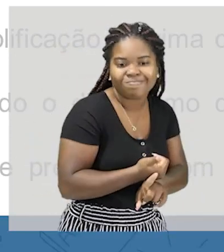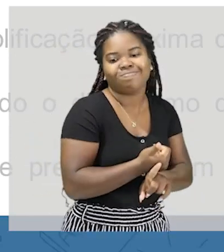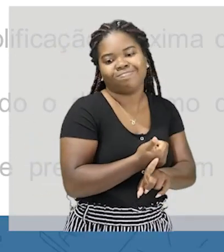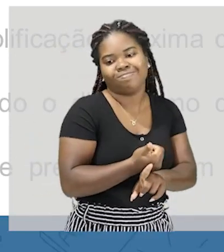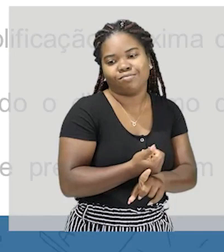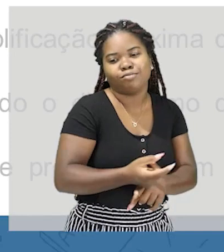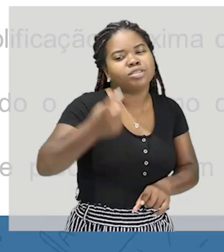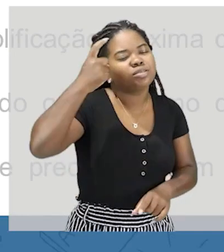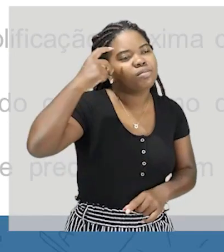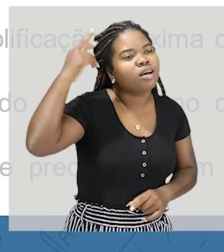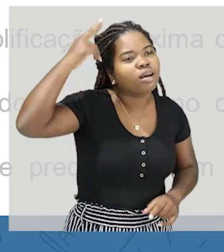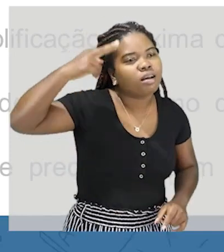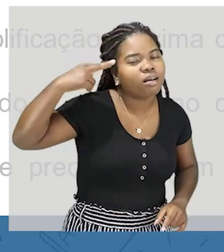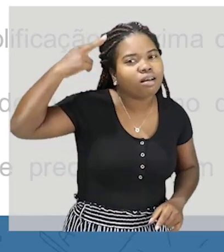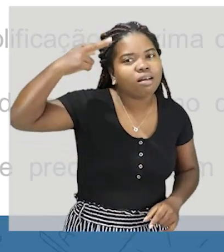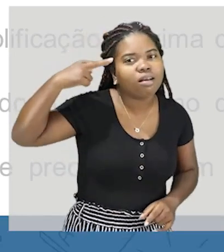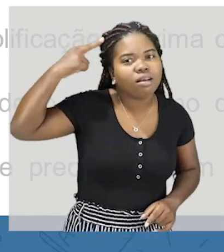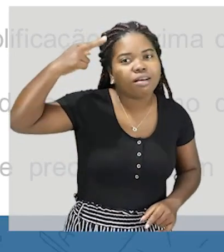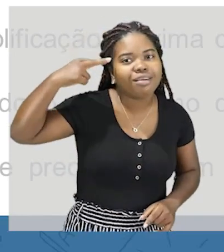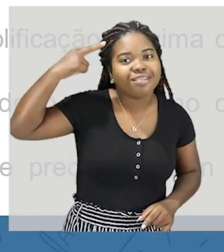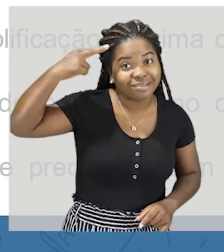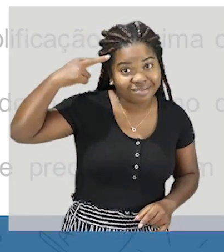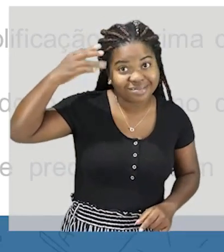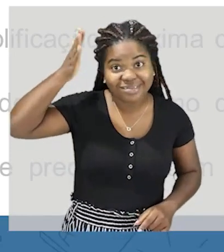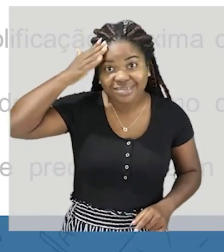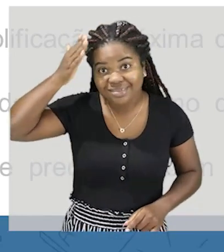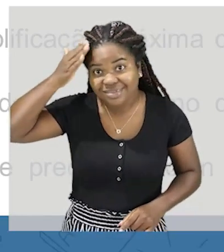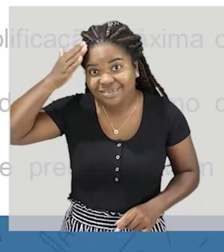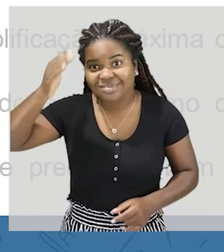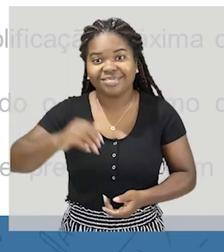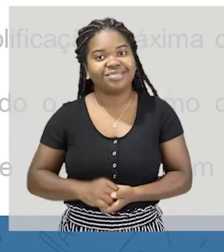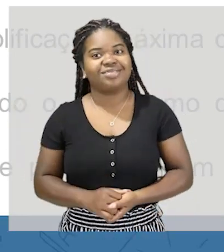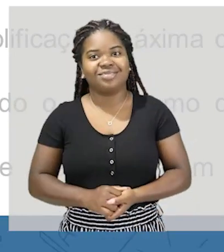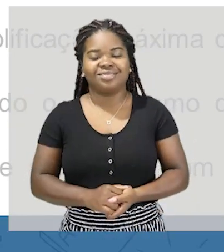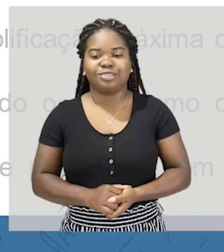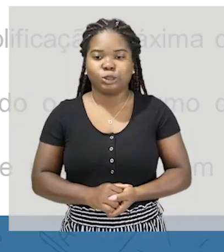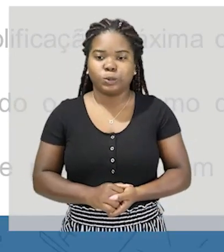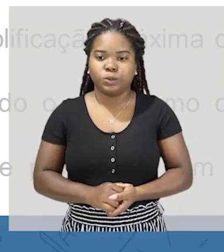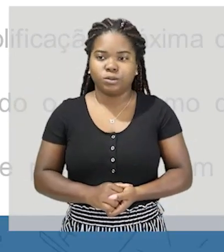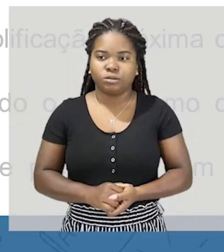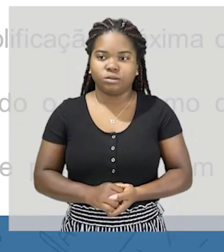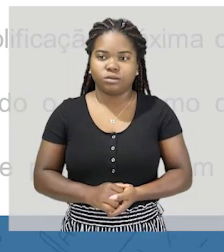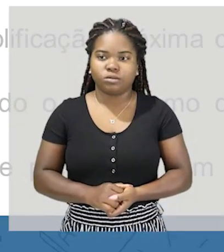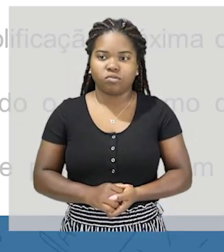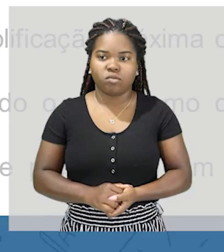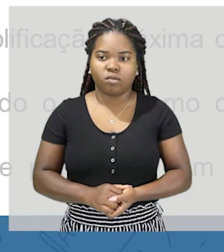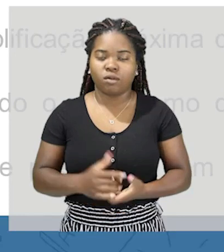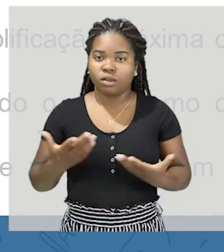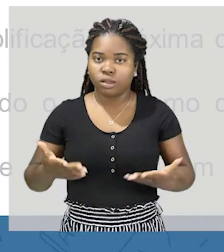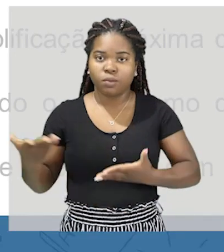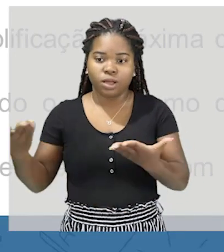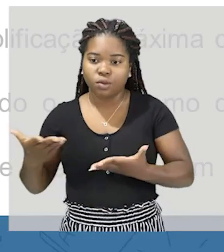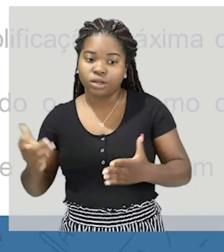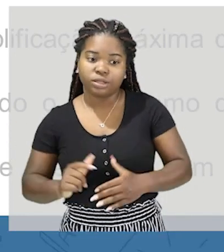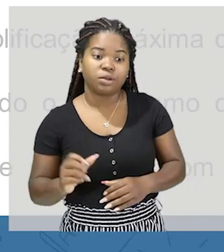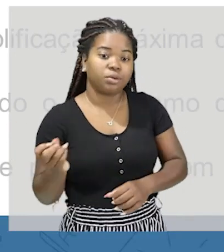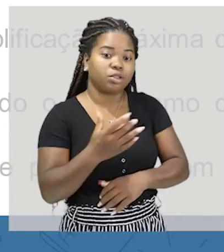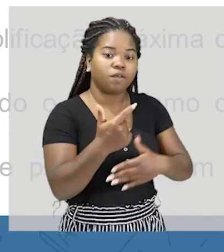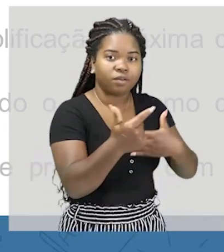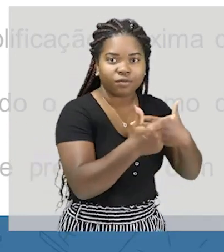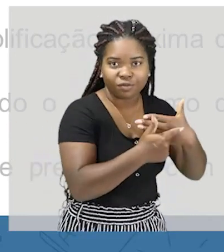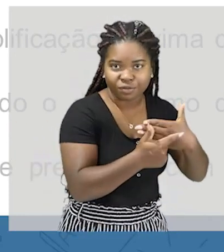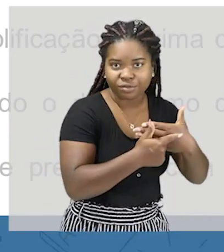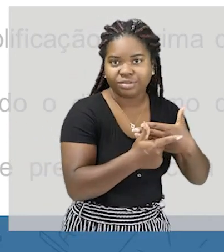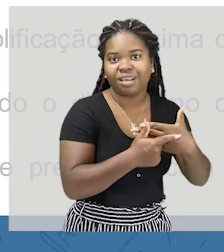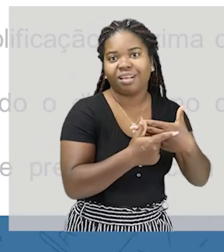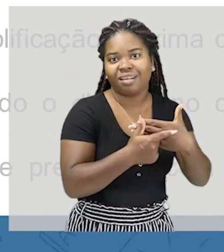ser pensado como uma obra de arte. Ou seja, ele sai da zona dele, né, de utilização prática e vai para